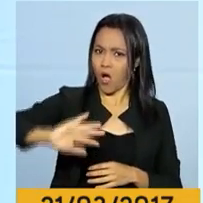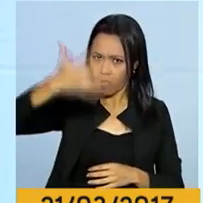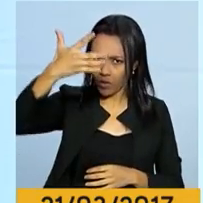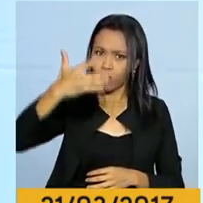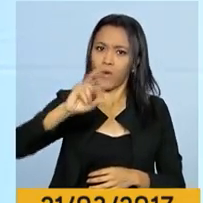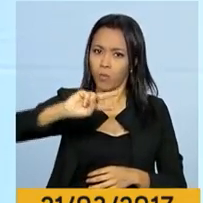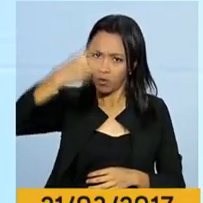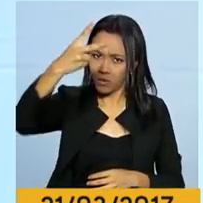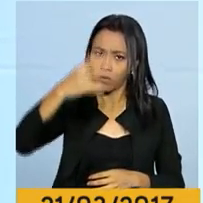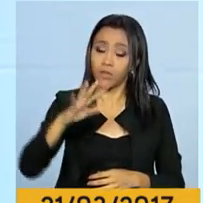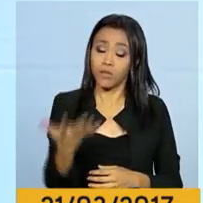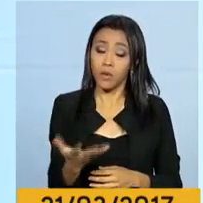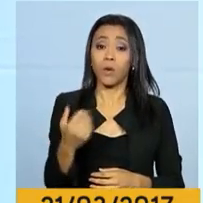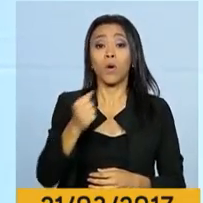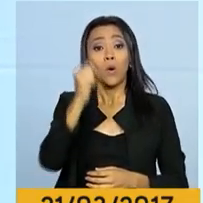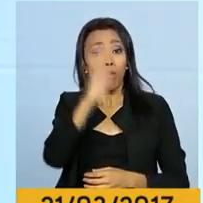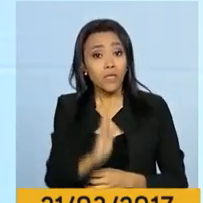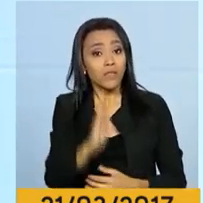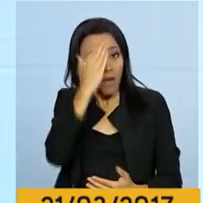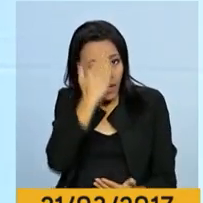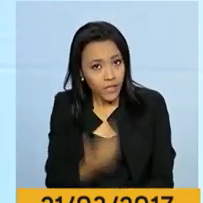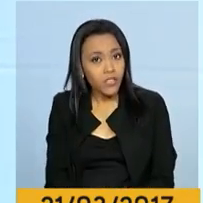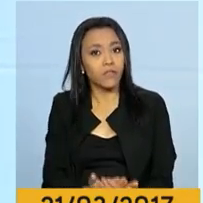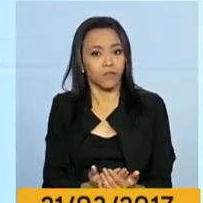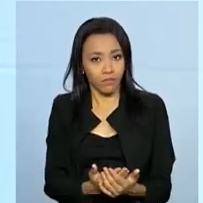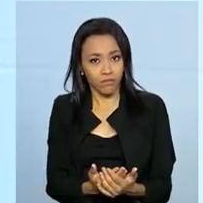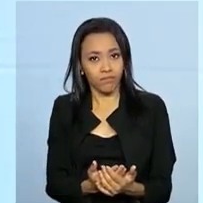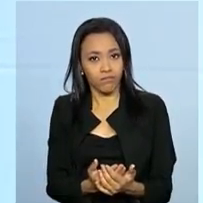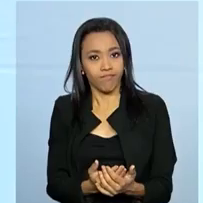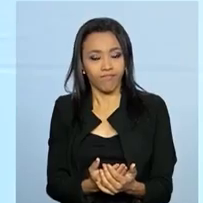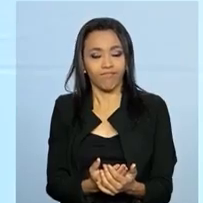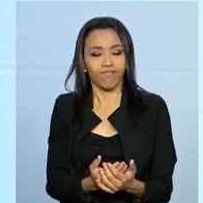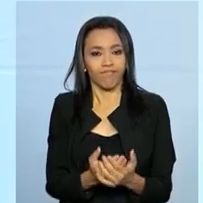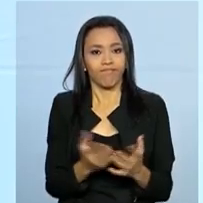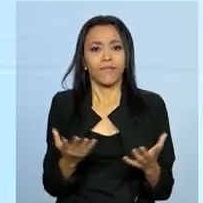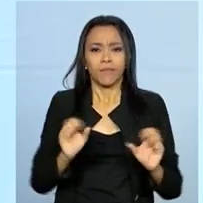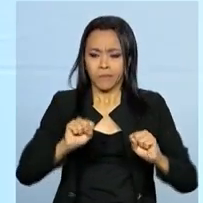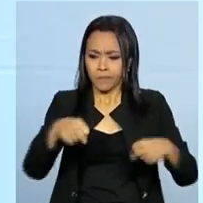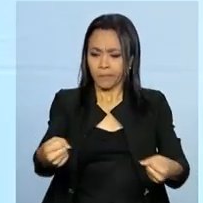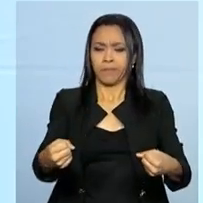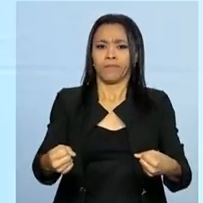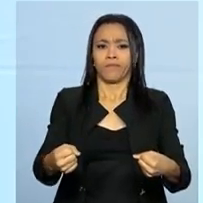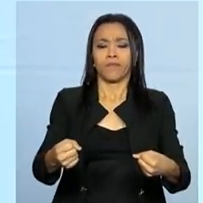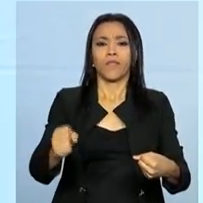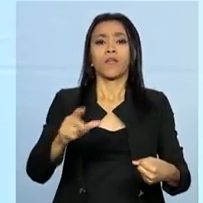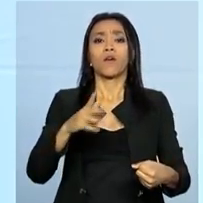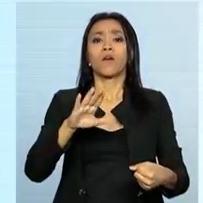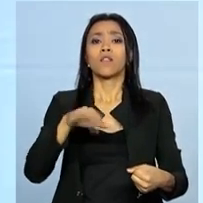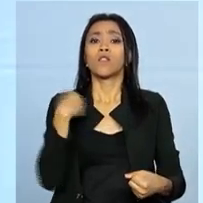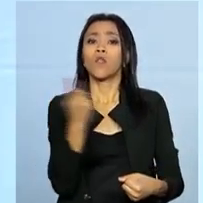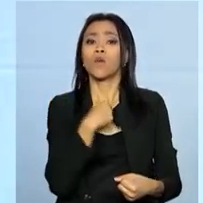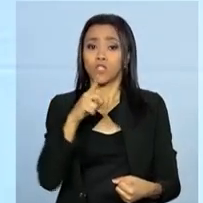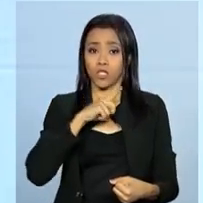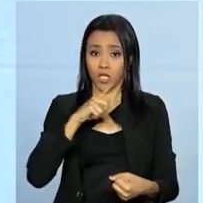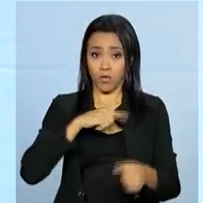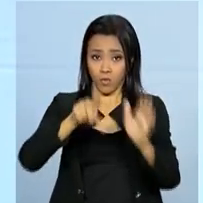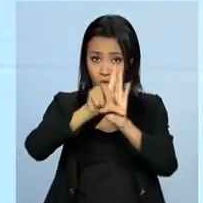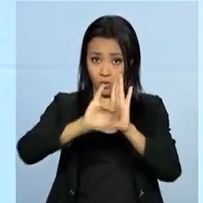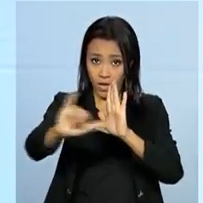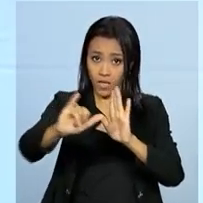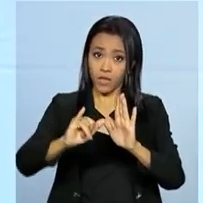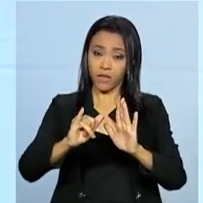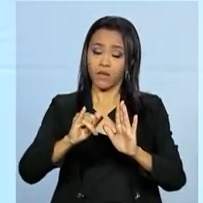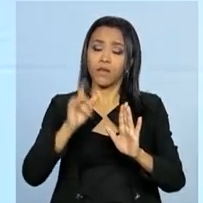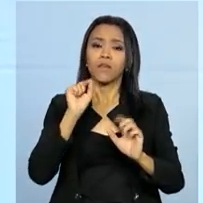Brasil, primeiro, está acreditando em si próprio. E como nós temos uma legislação que incentiva